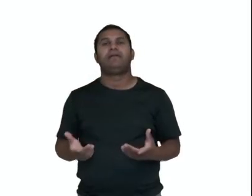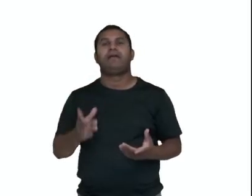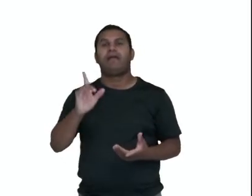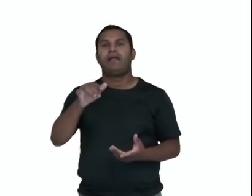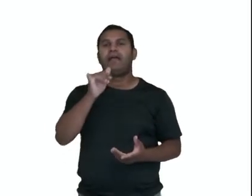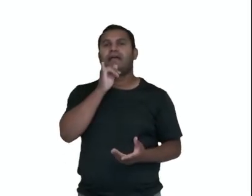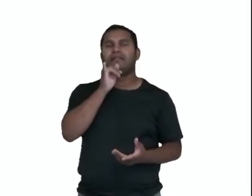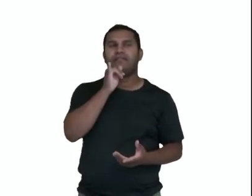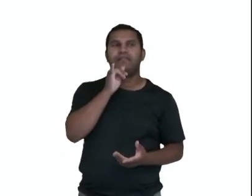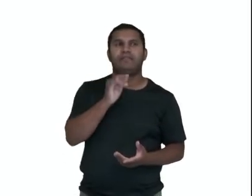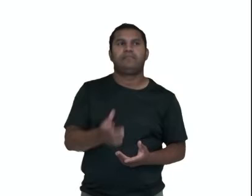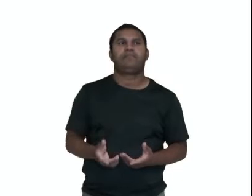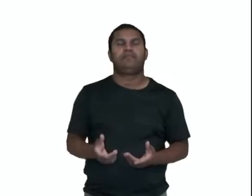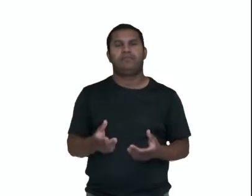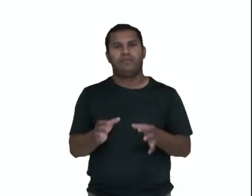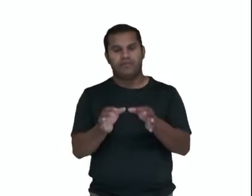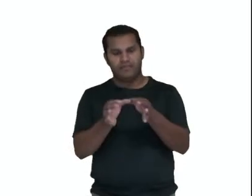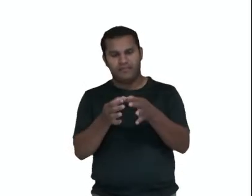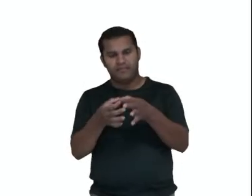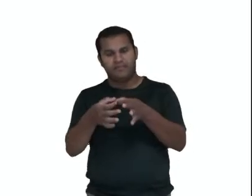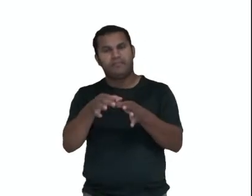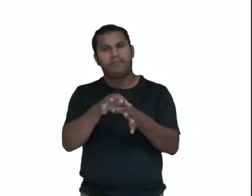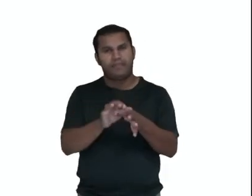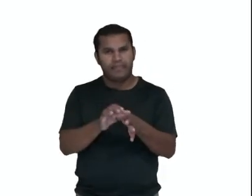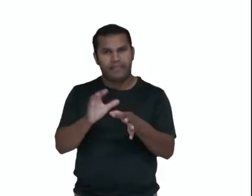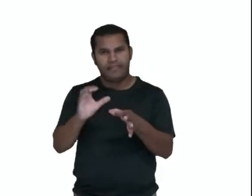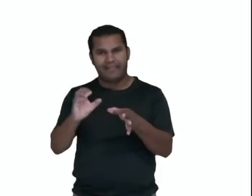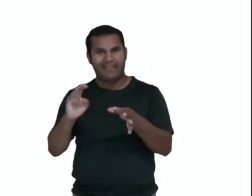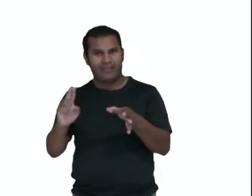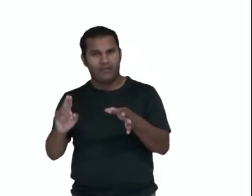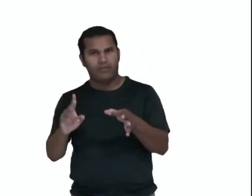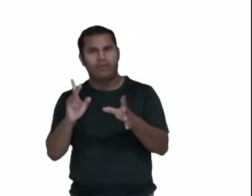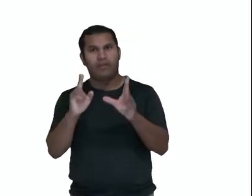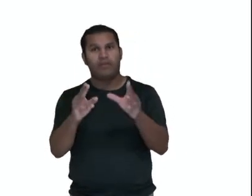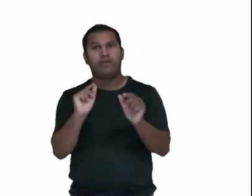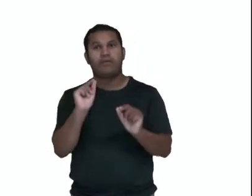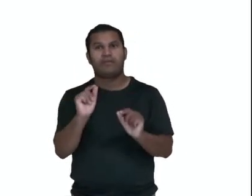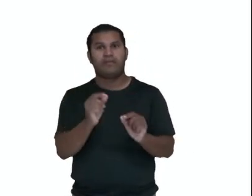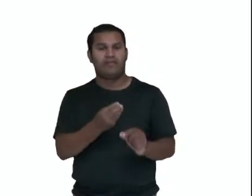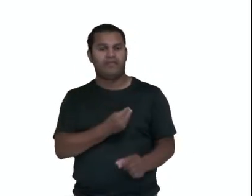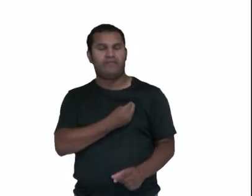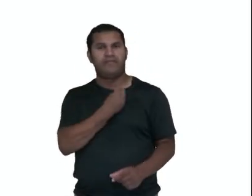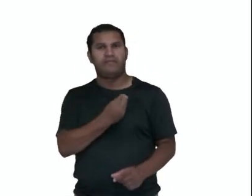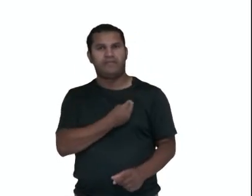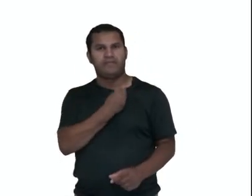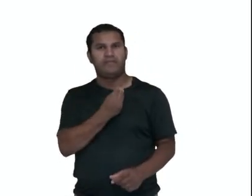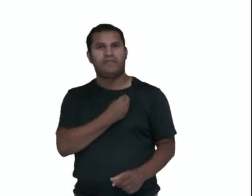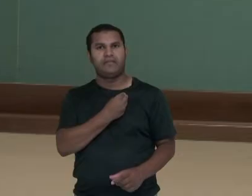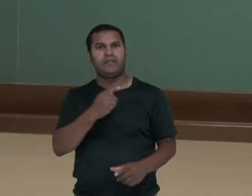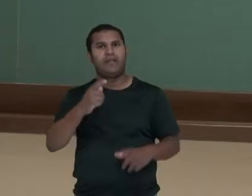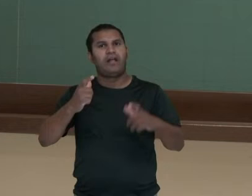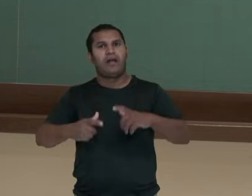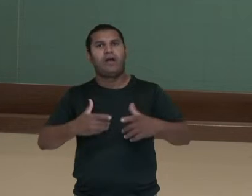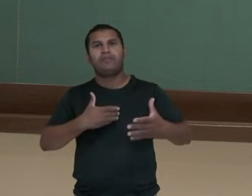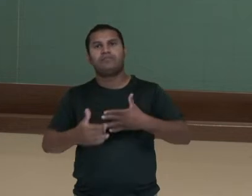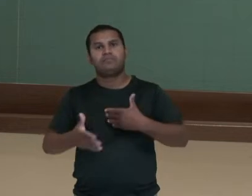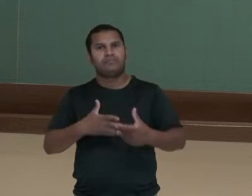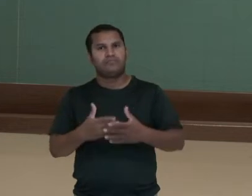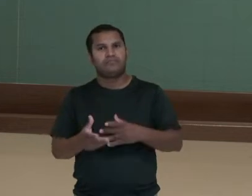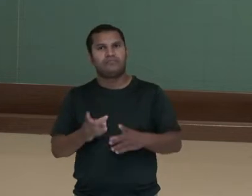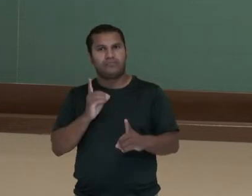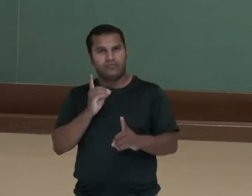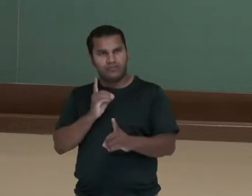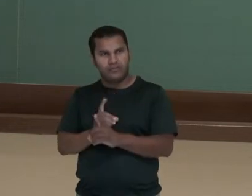procariontes. Eucarionte, significa verdadeiro. Então eles têm aquela bolsinha onde guarda o material genético.